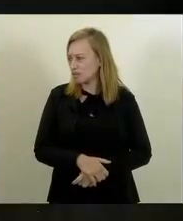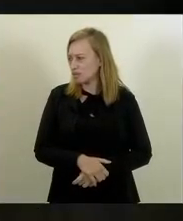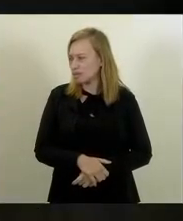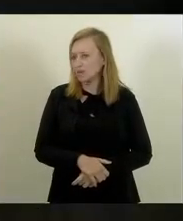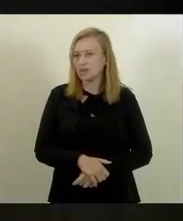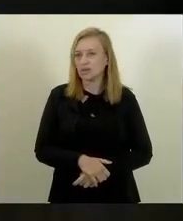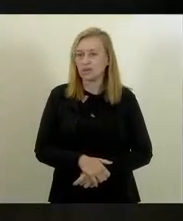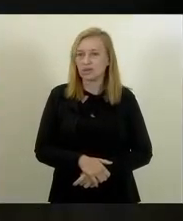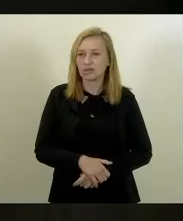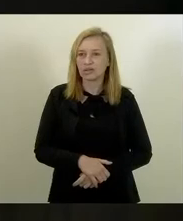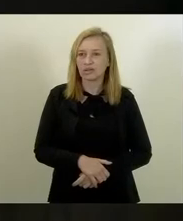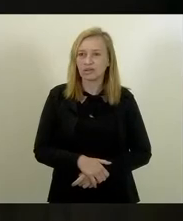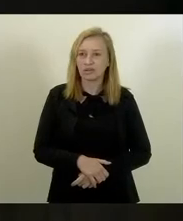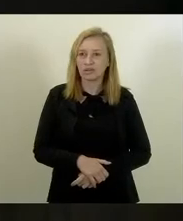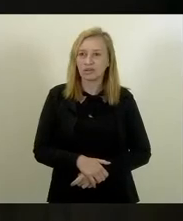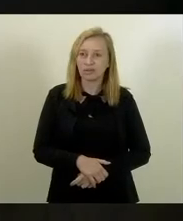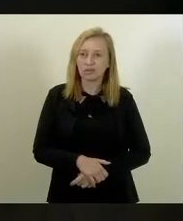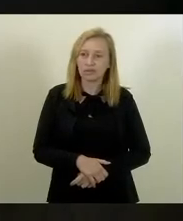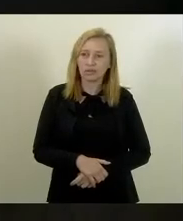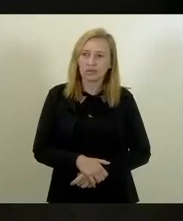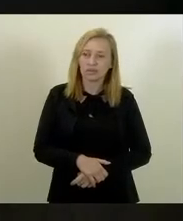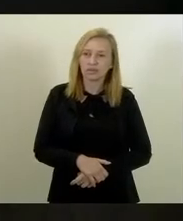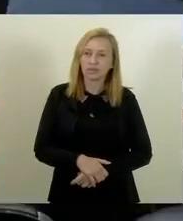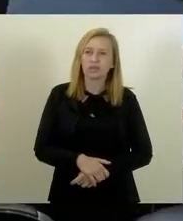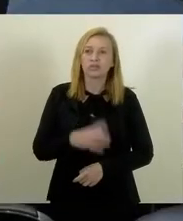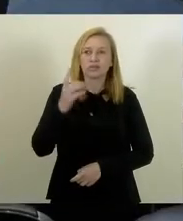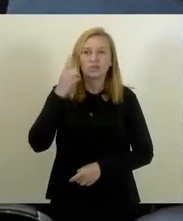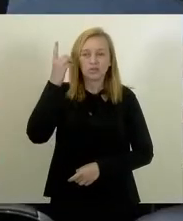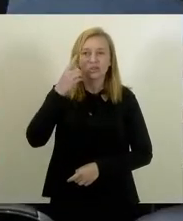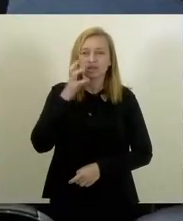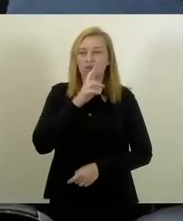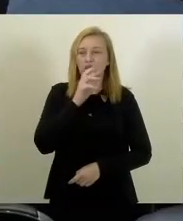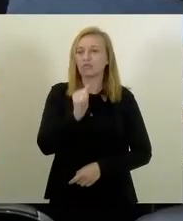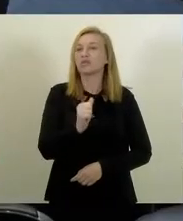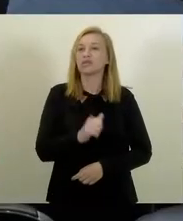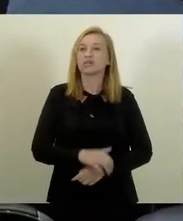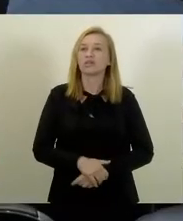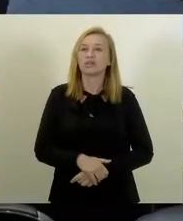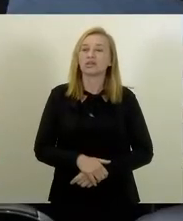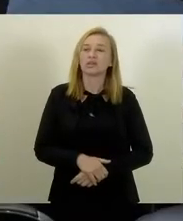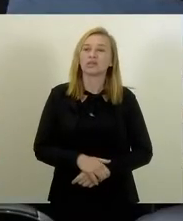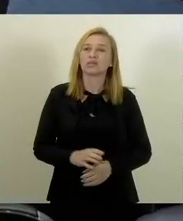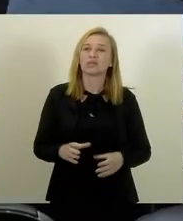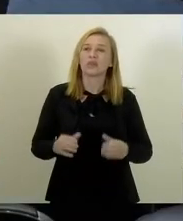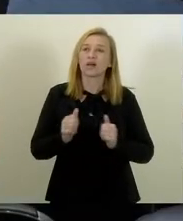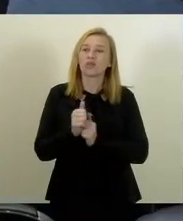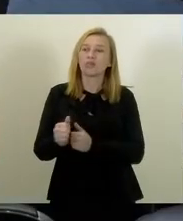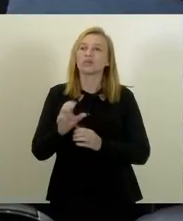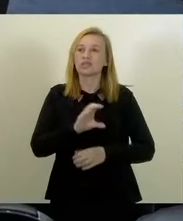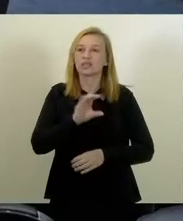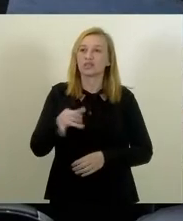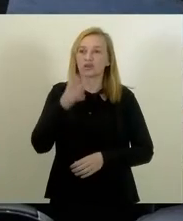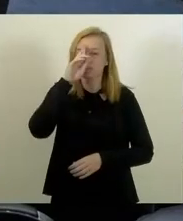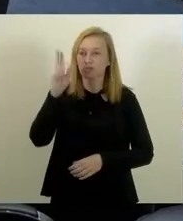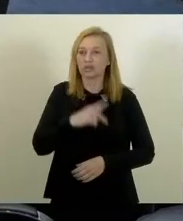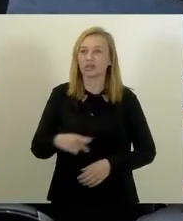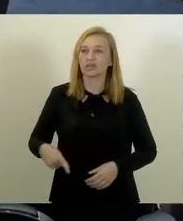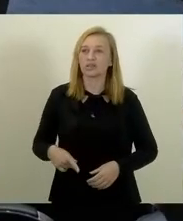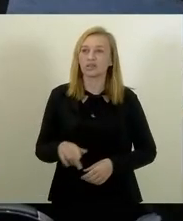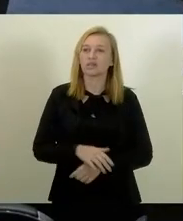Pela Comissão de Serviços Públicos, deputado Rodrigo Amorim. Acompanho o parecer da CCJ, senhor presidente.